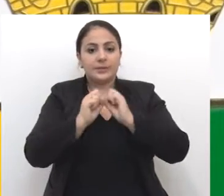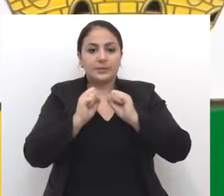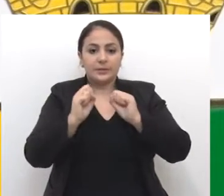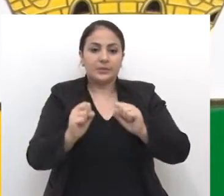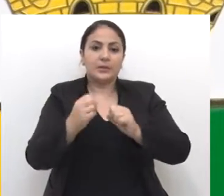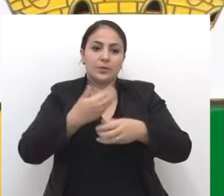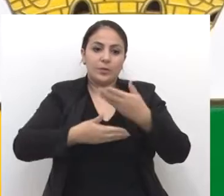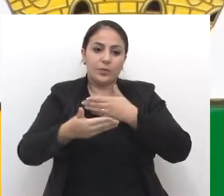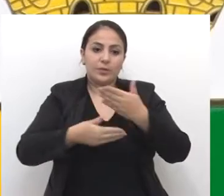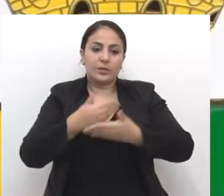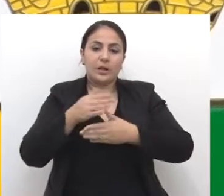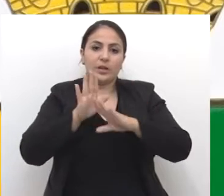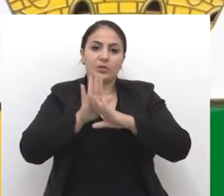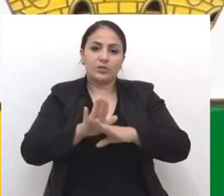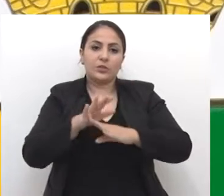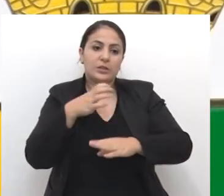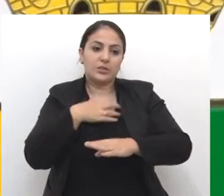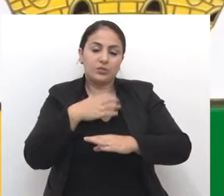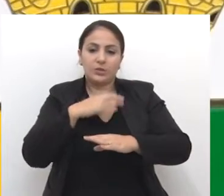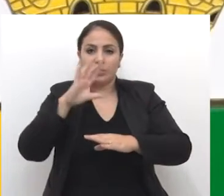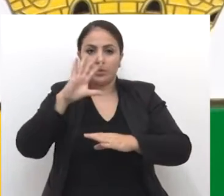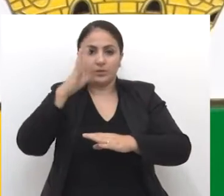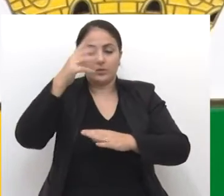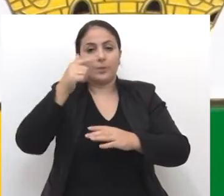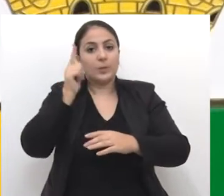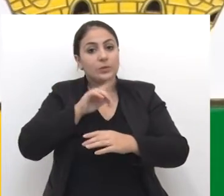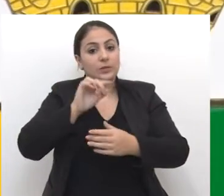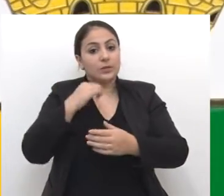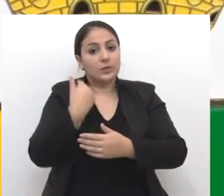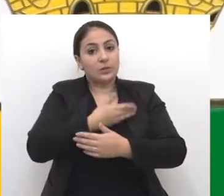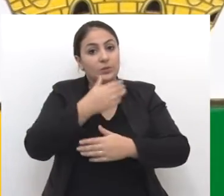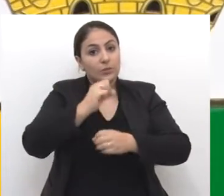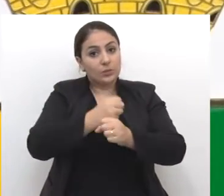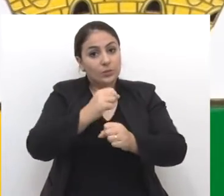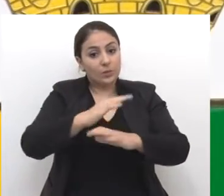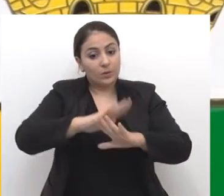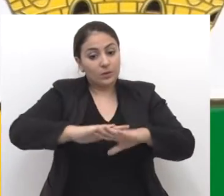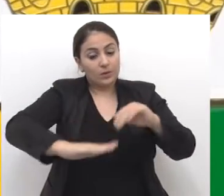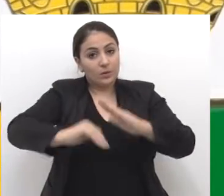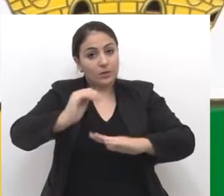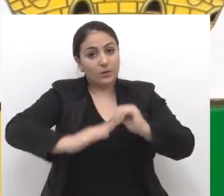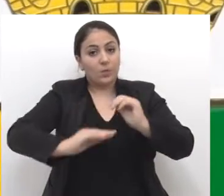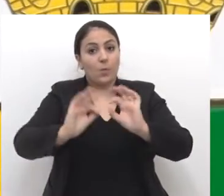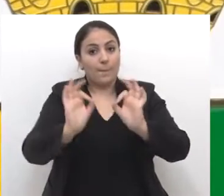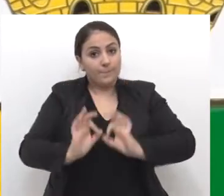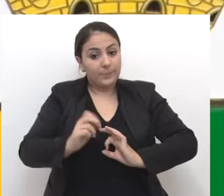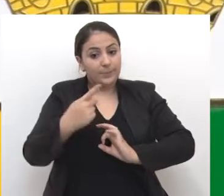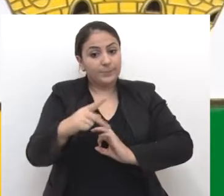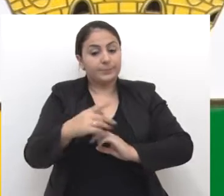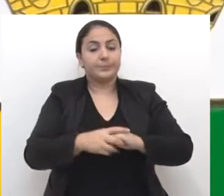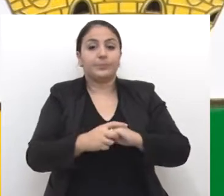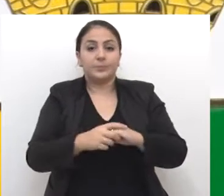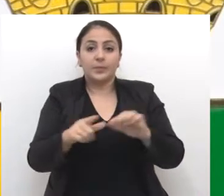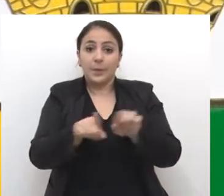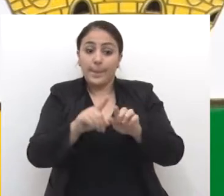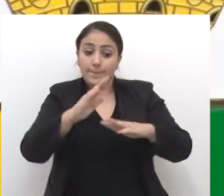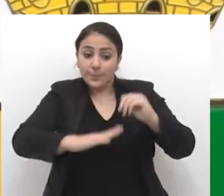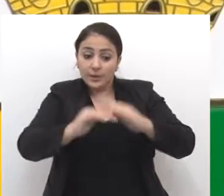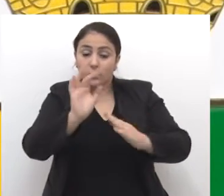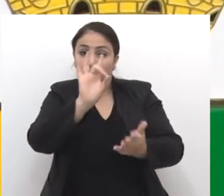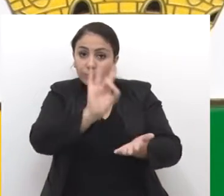das secretarias envolvidas, contribuir de forma decisiva para que nós possamos construir um plano nesse sentido e um plano